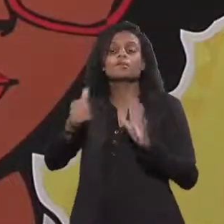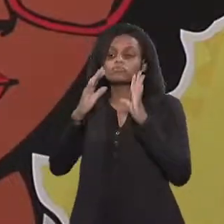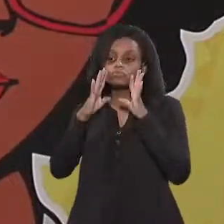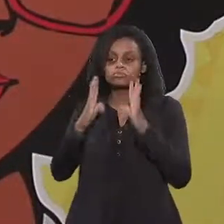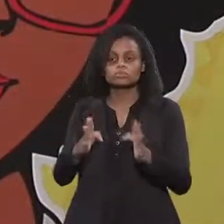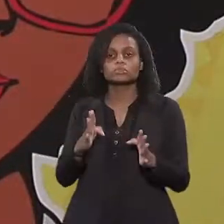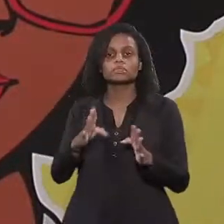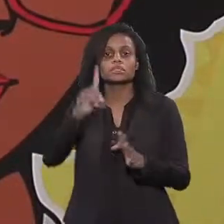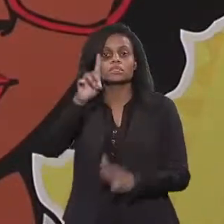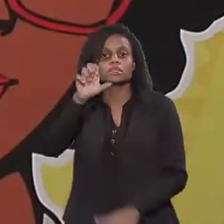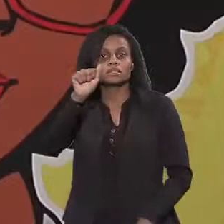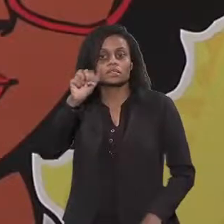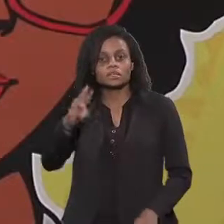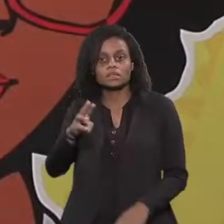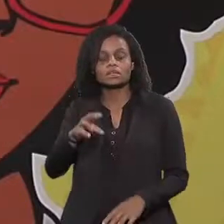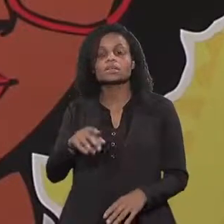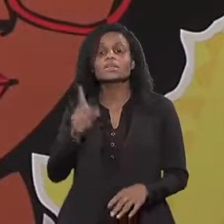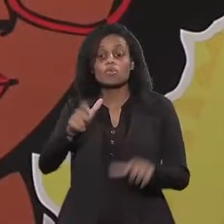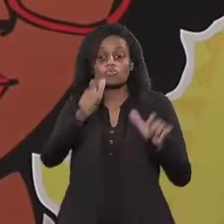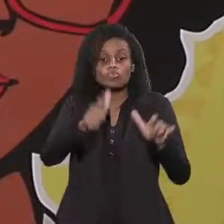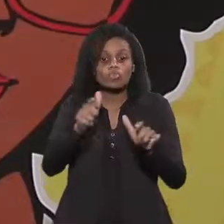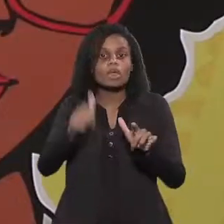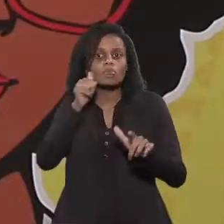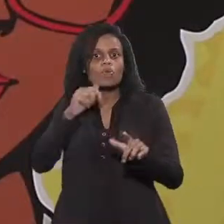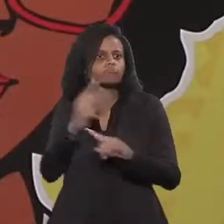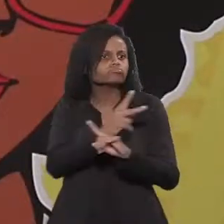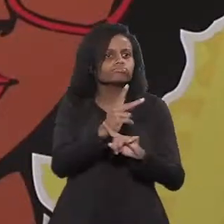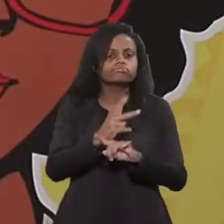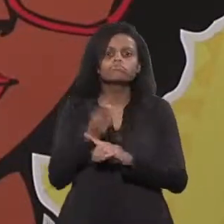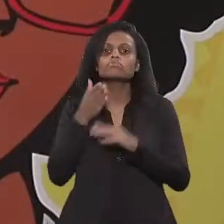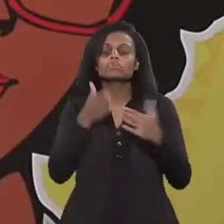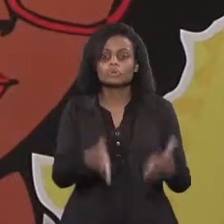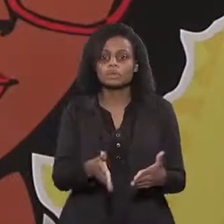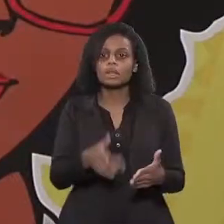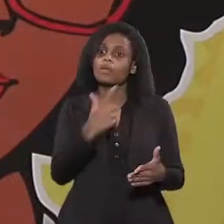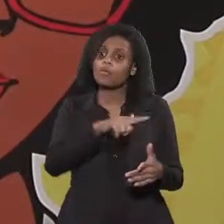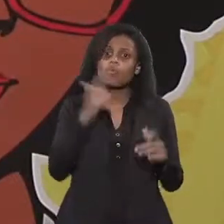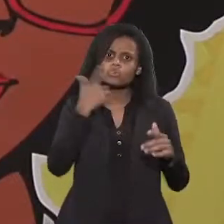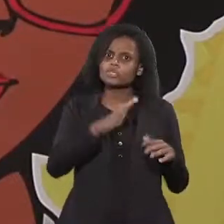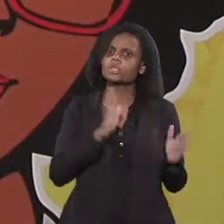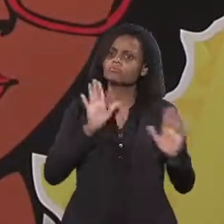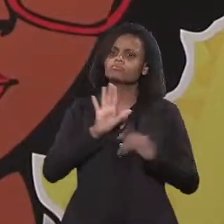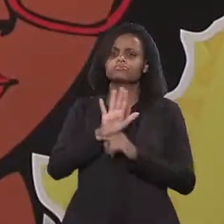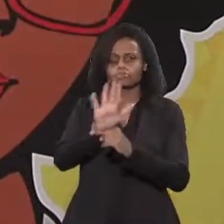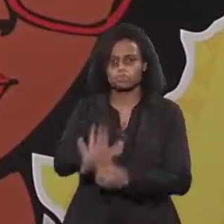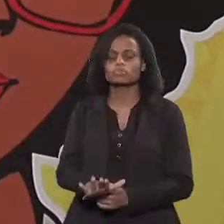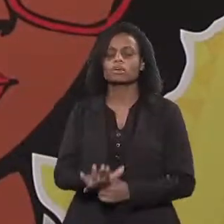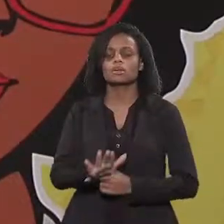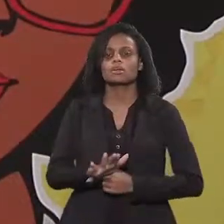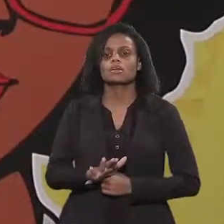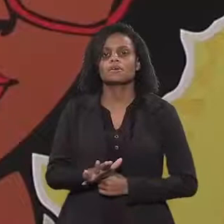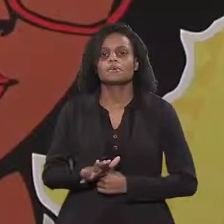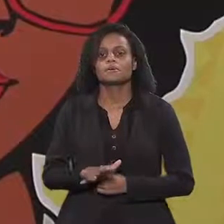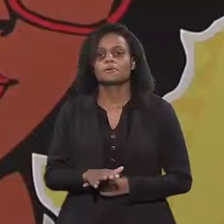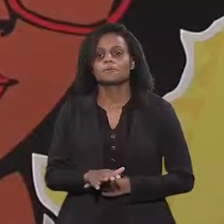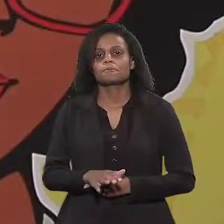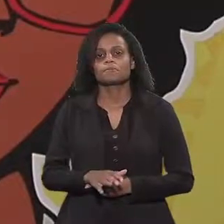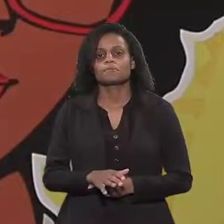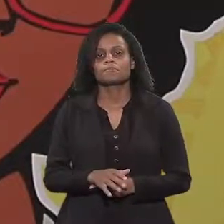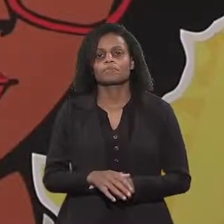primeiro atendimento à DEAN, que muitas vezes é o local que essa mulher procura, consiga dar. Então, é o atendimento